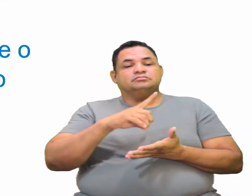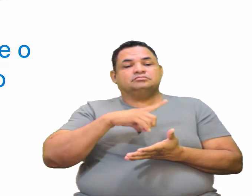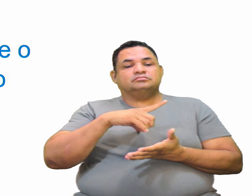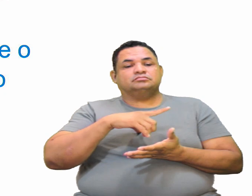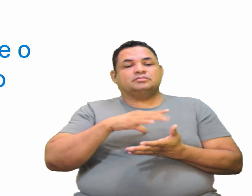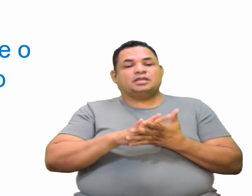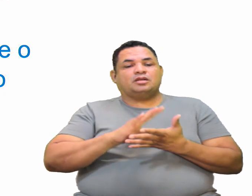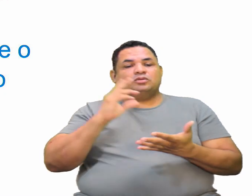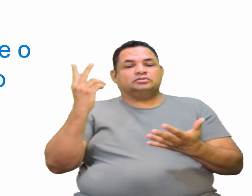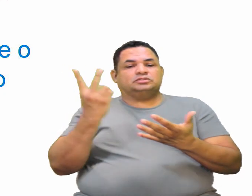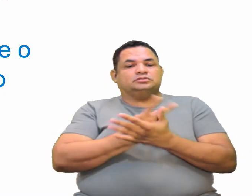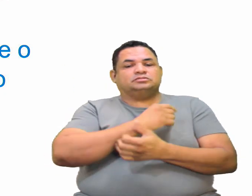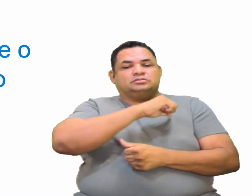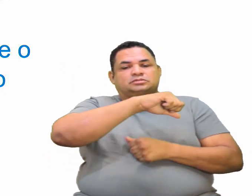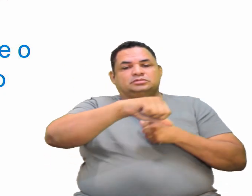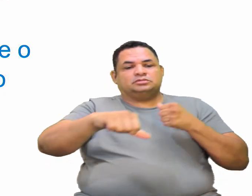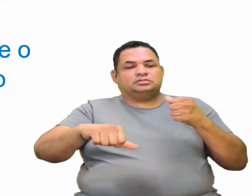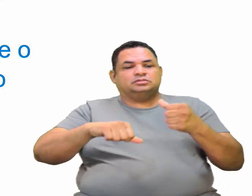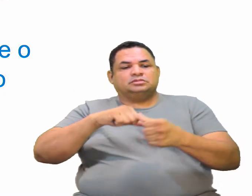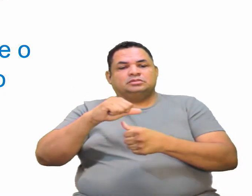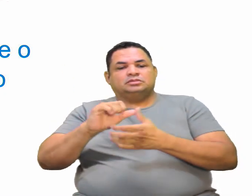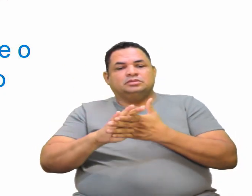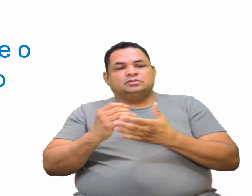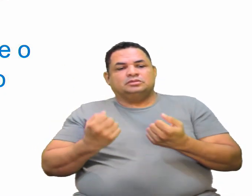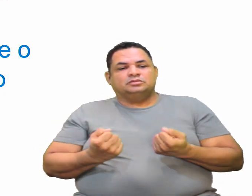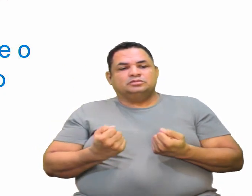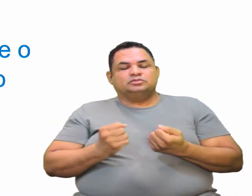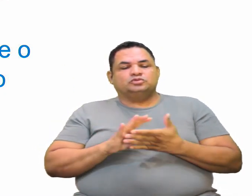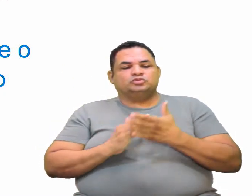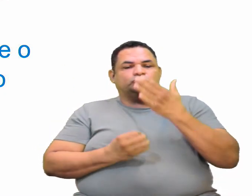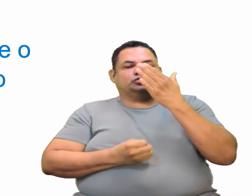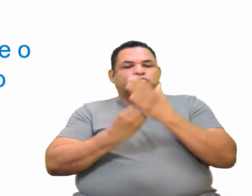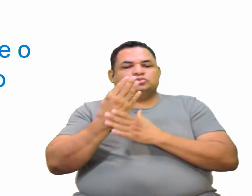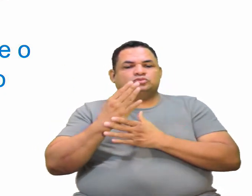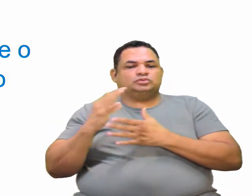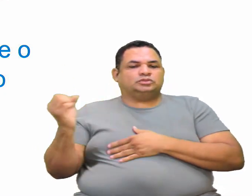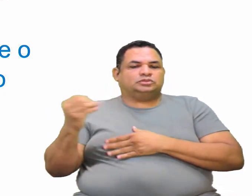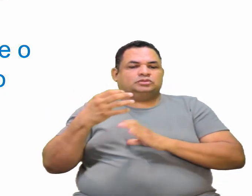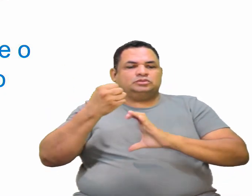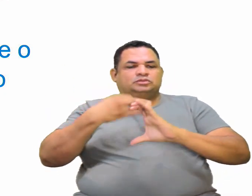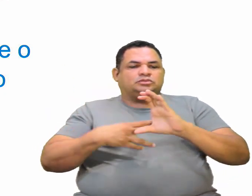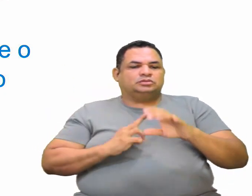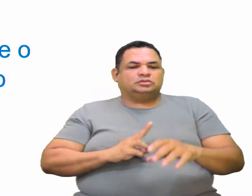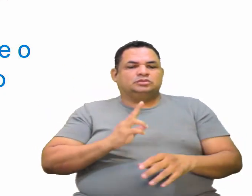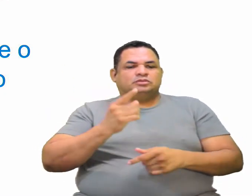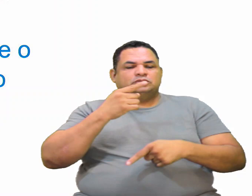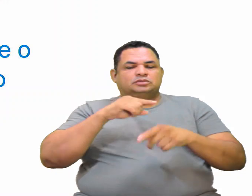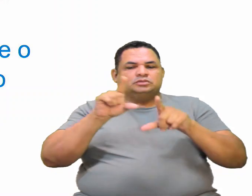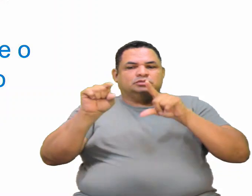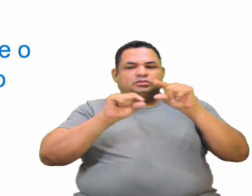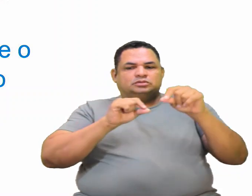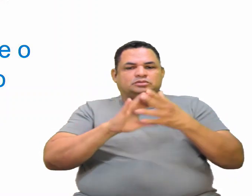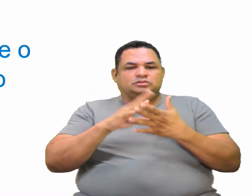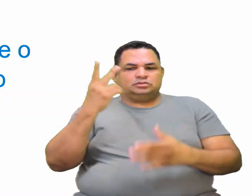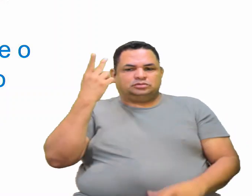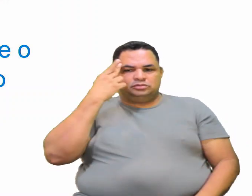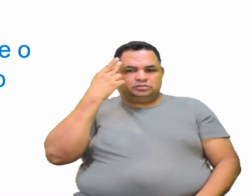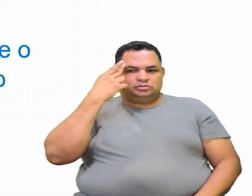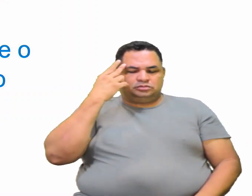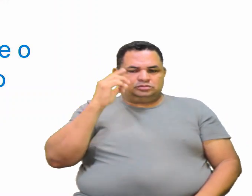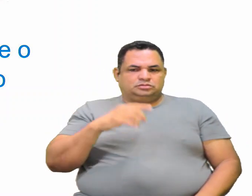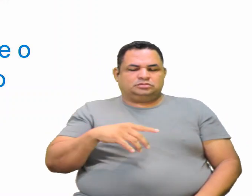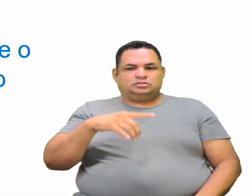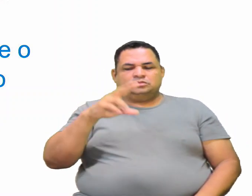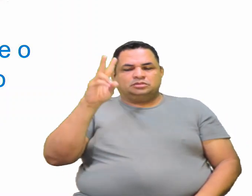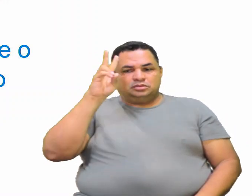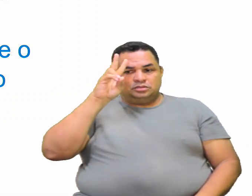com a mutação. É a mutação que permite o surgimento de nova característica e o processo é a seleção natural. Lembra das